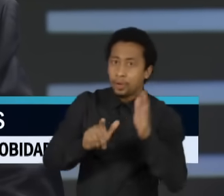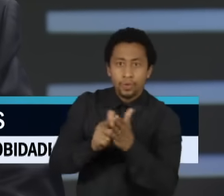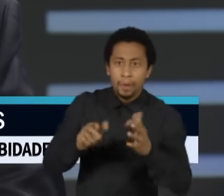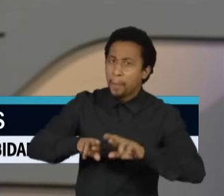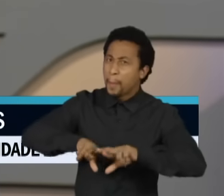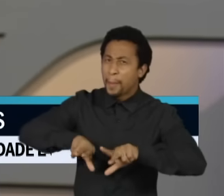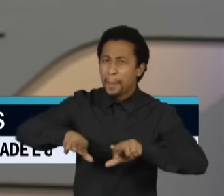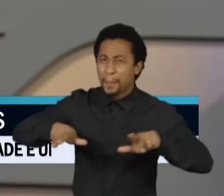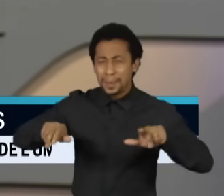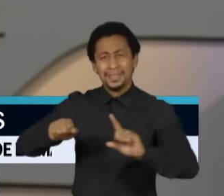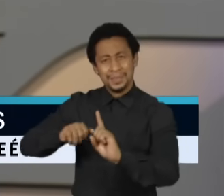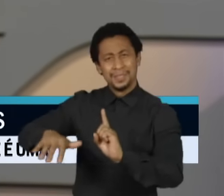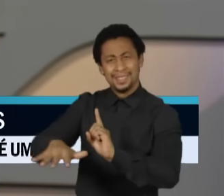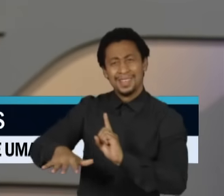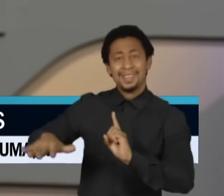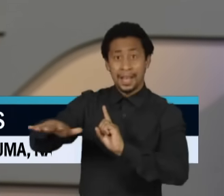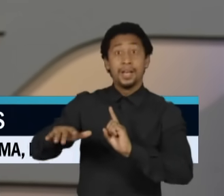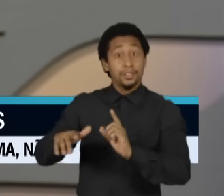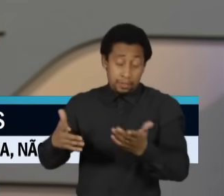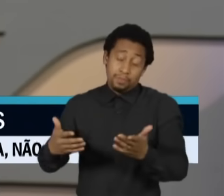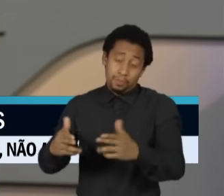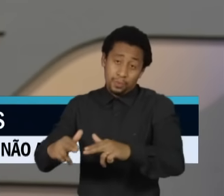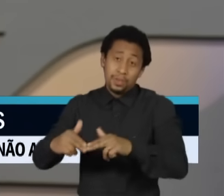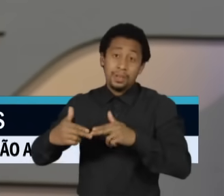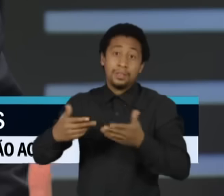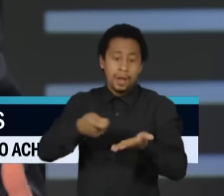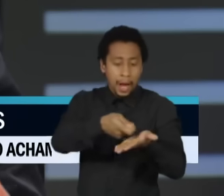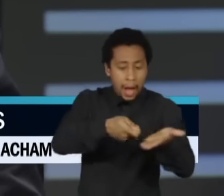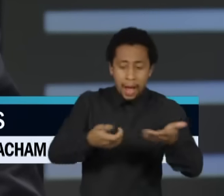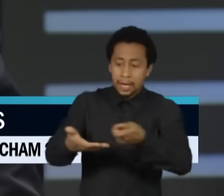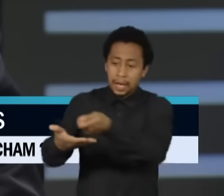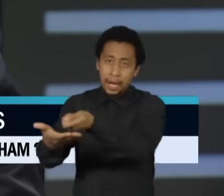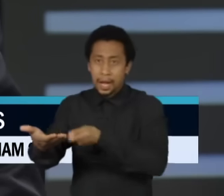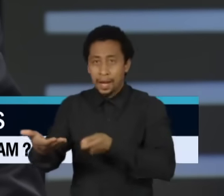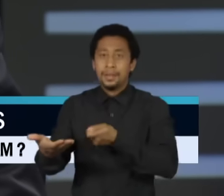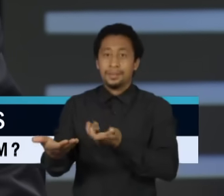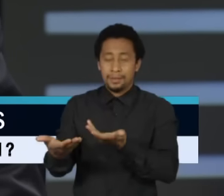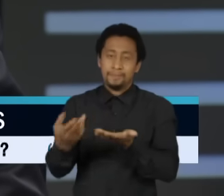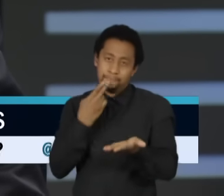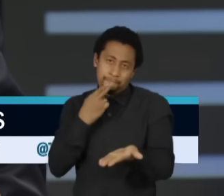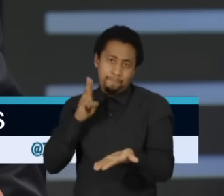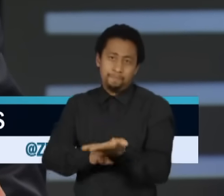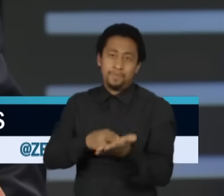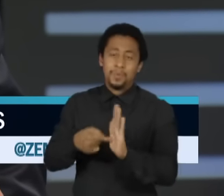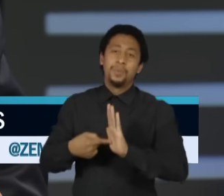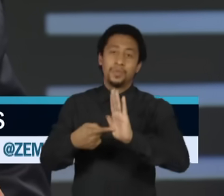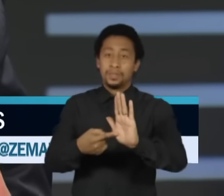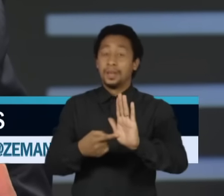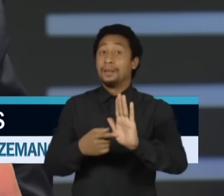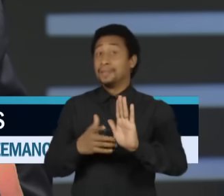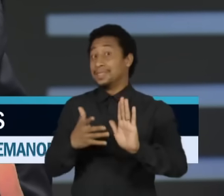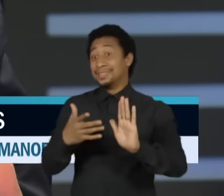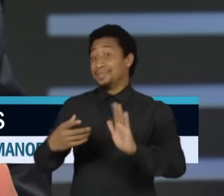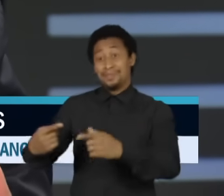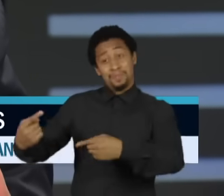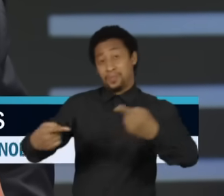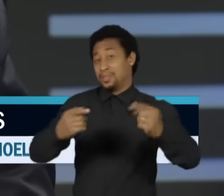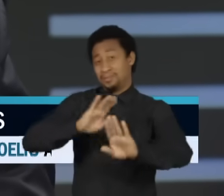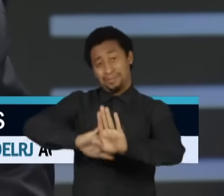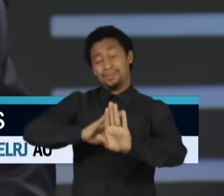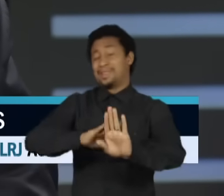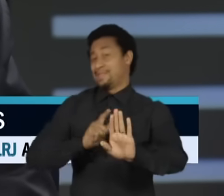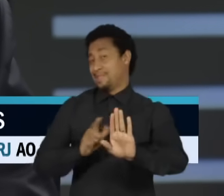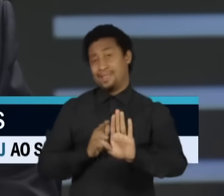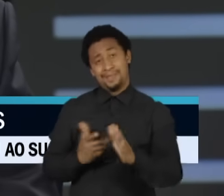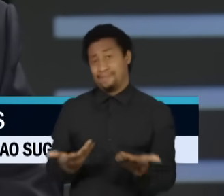repercutiu nessas cartas também, porque é impossível dissociar o caráter político dessas cartas. E daí